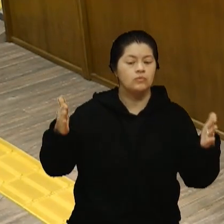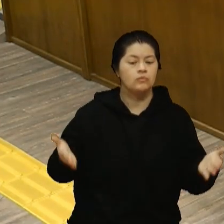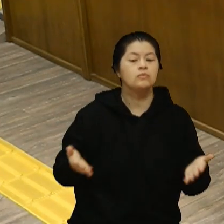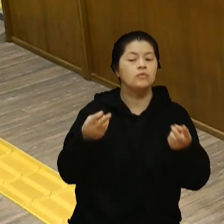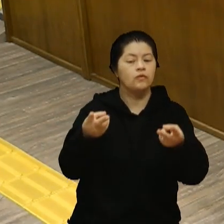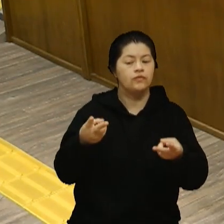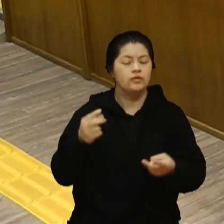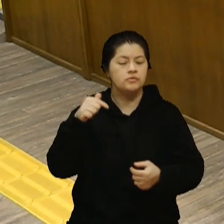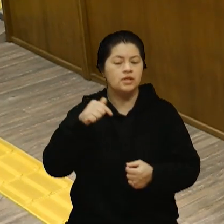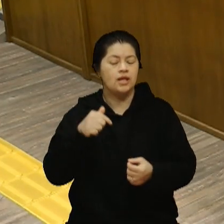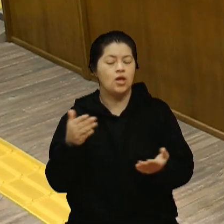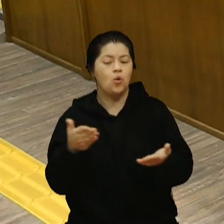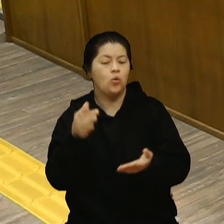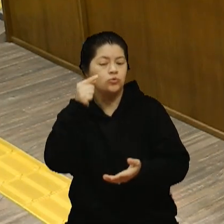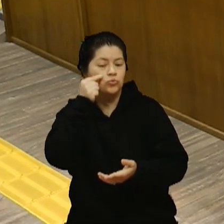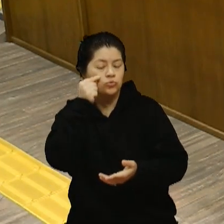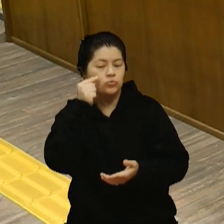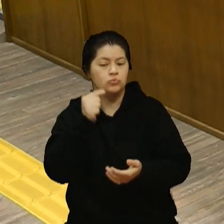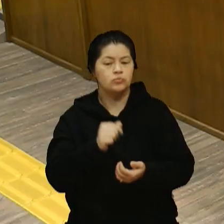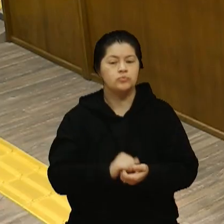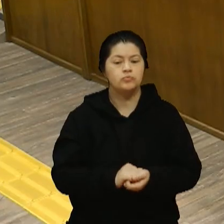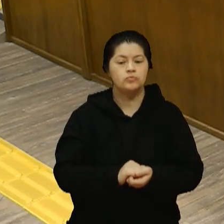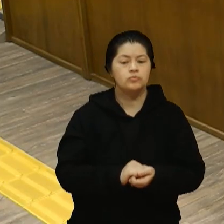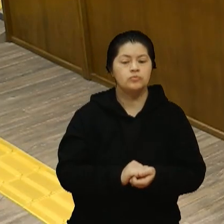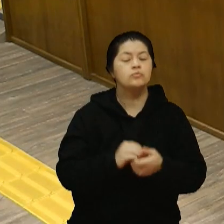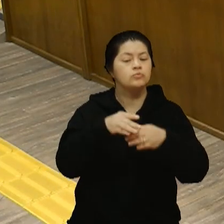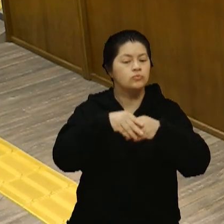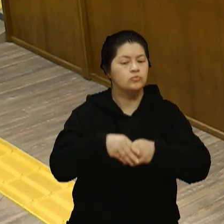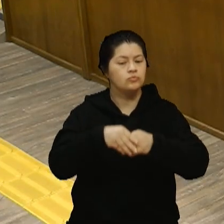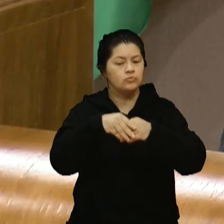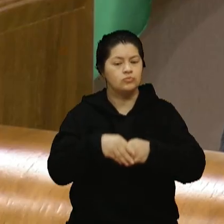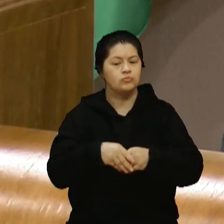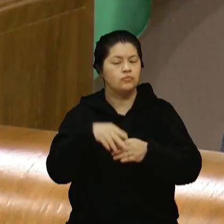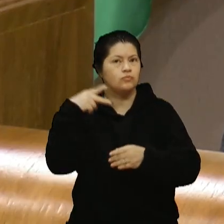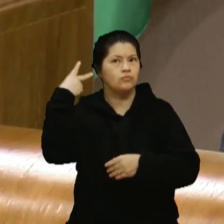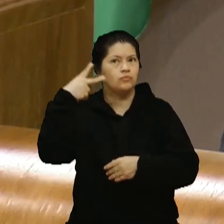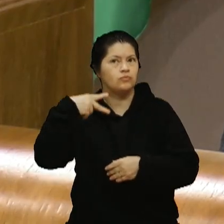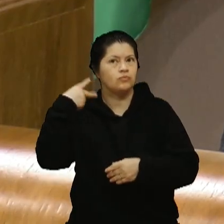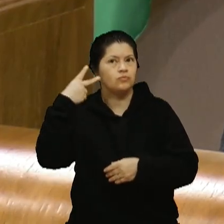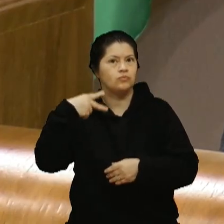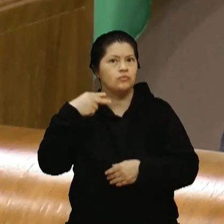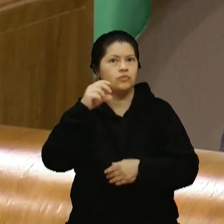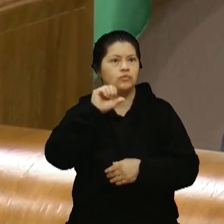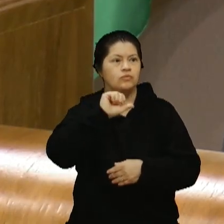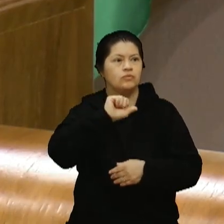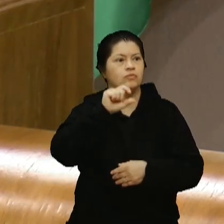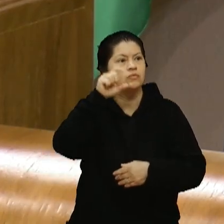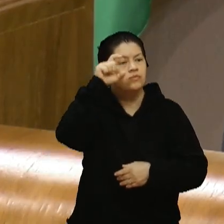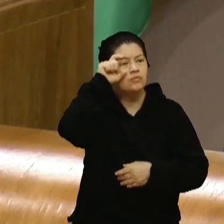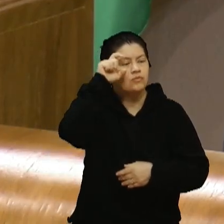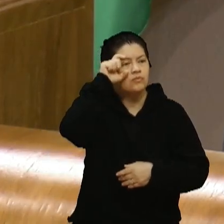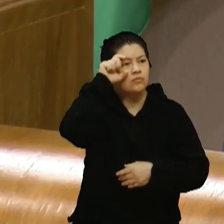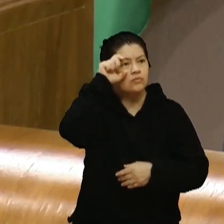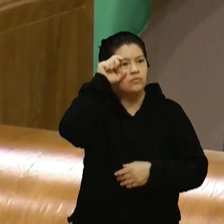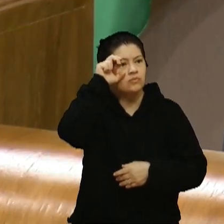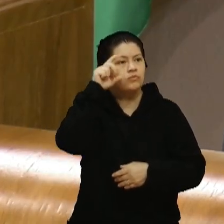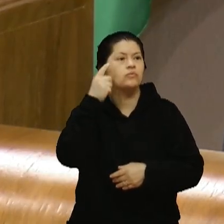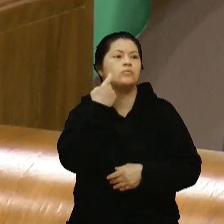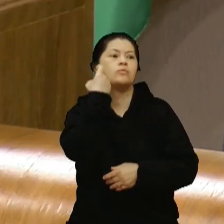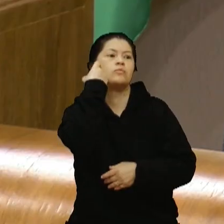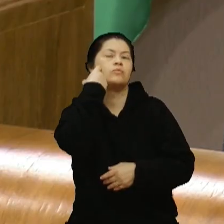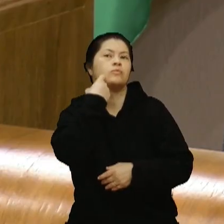e convidados aqui presentes. Quero cumprimentar aqui a vereadora Sandra Boneto, vereador Caleb